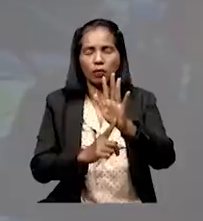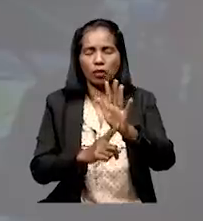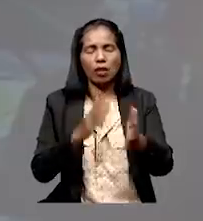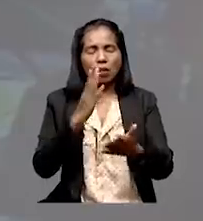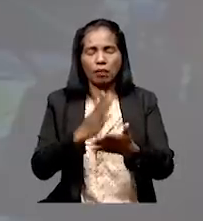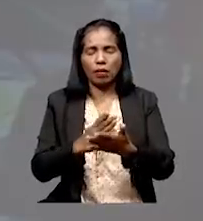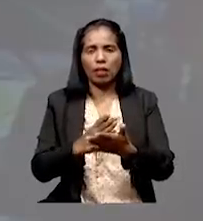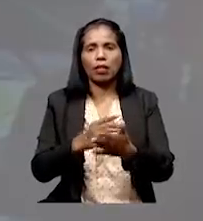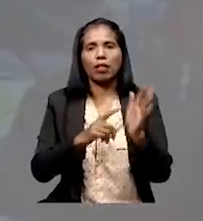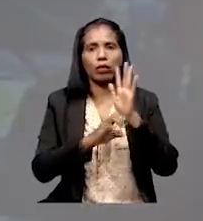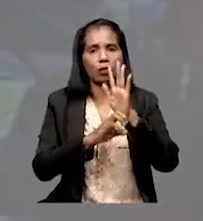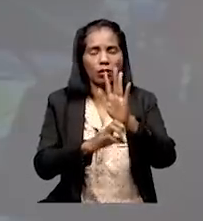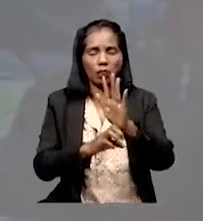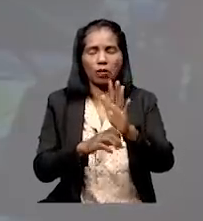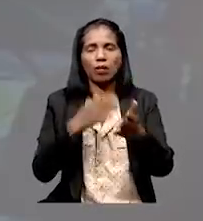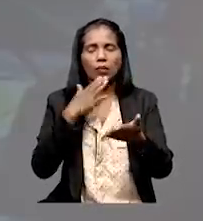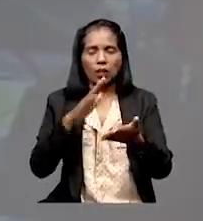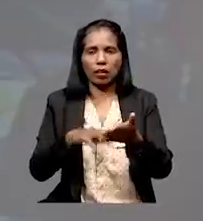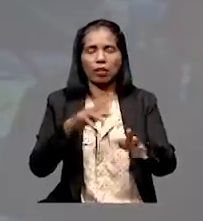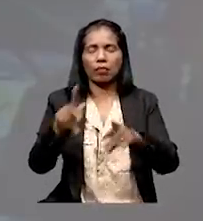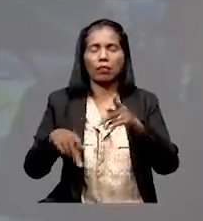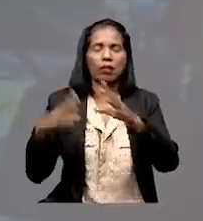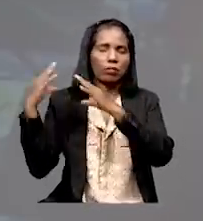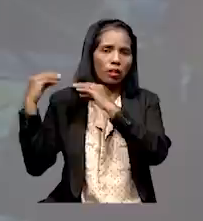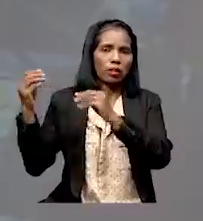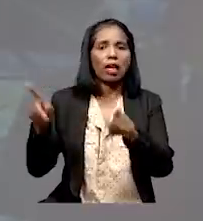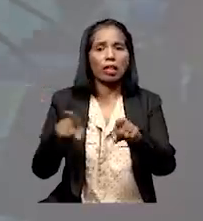e só demonstra que nada aprendeu com a experiência passada.